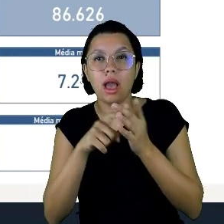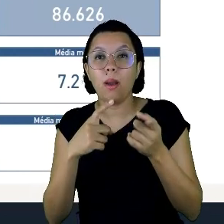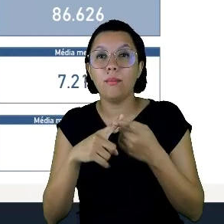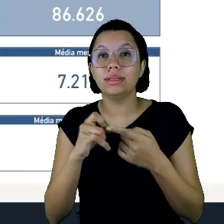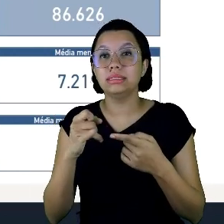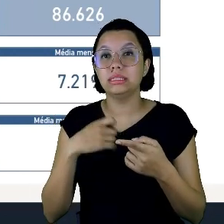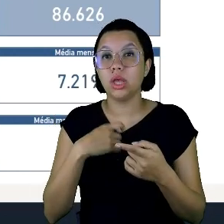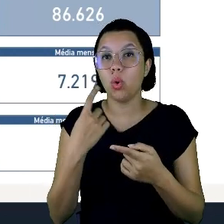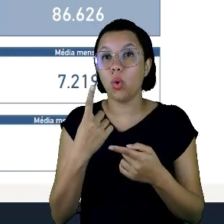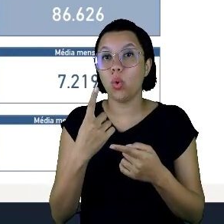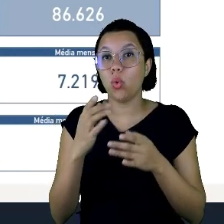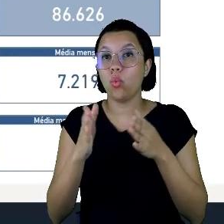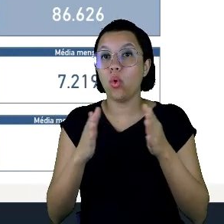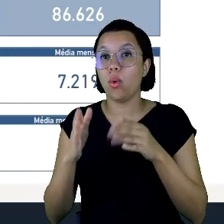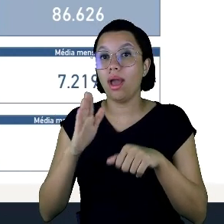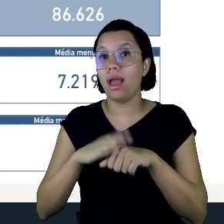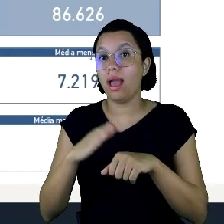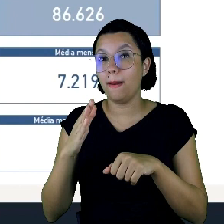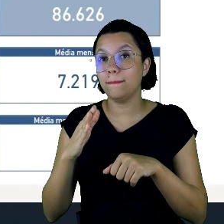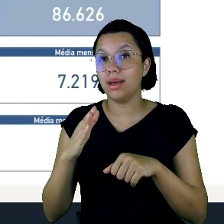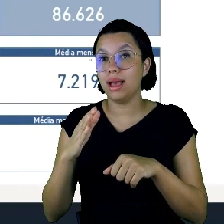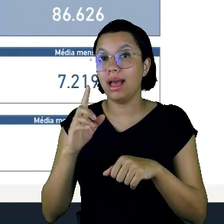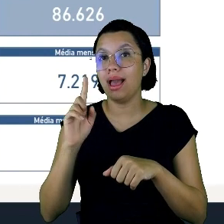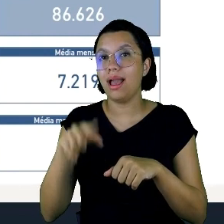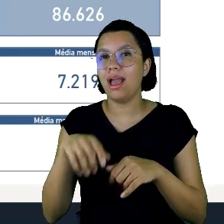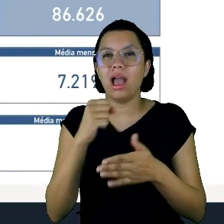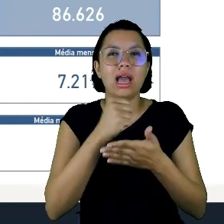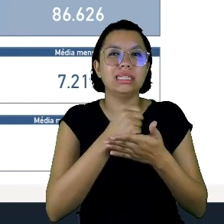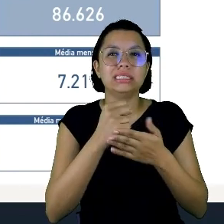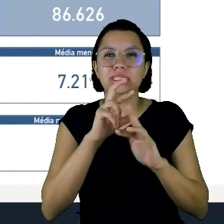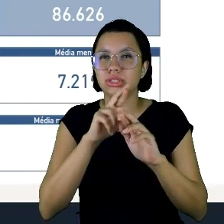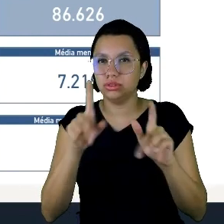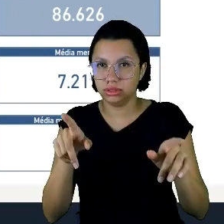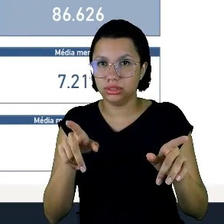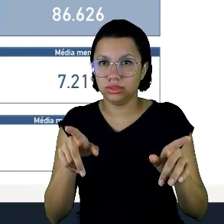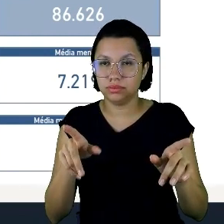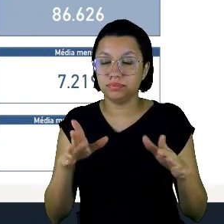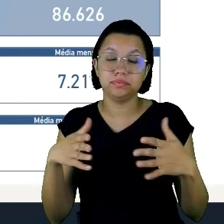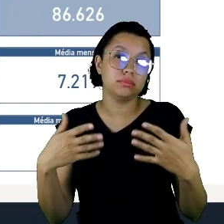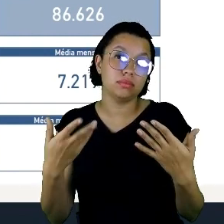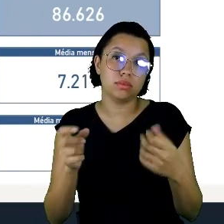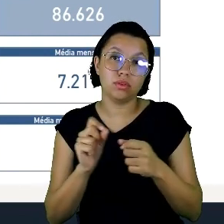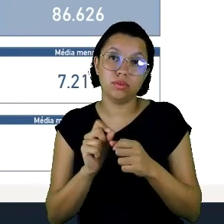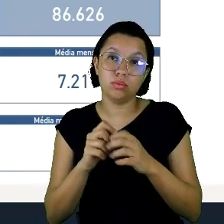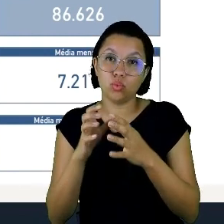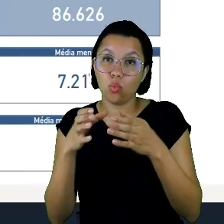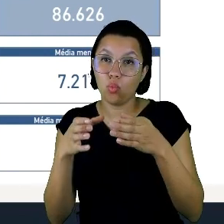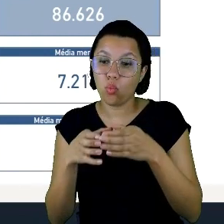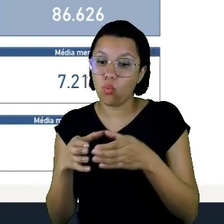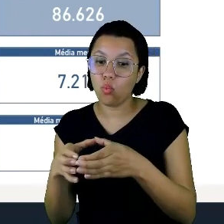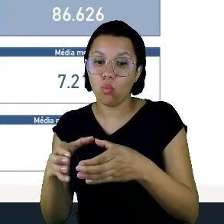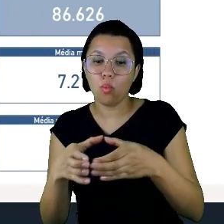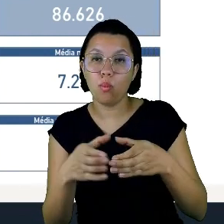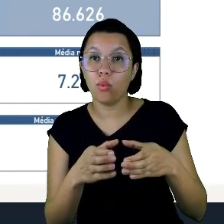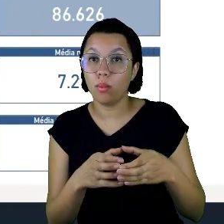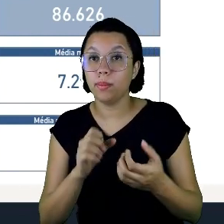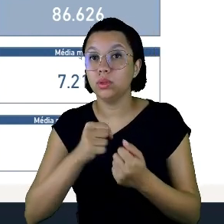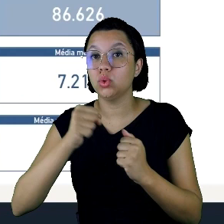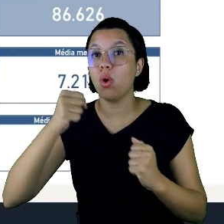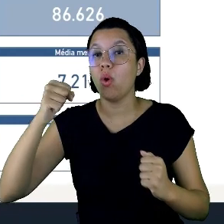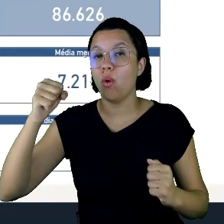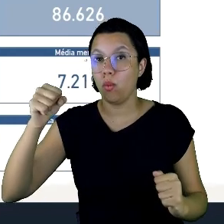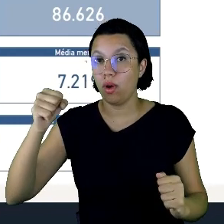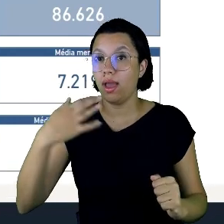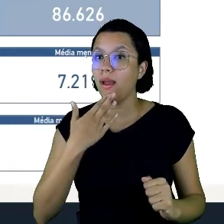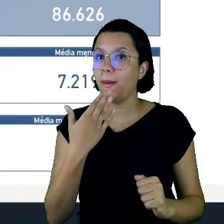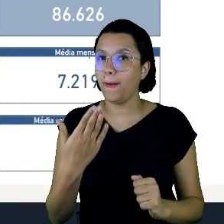uma dificuldade de pesquisar, porque se tiver um espaço a mais, já é um registro, já tem diferença no registro. Então, nós